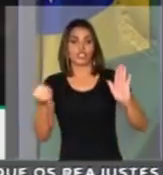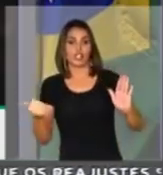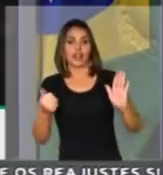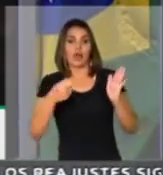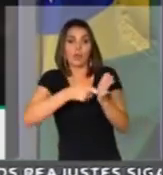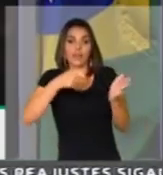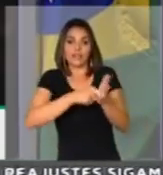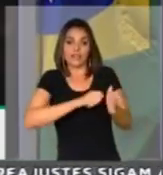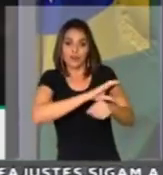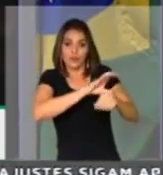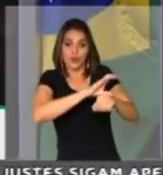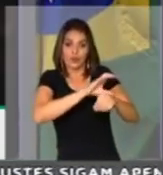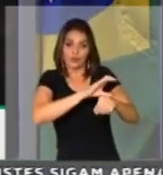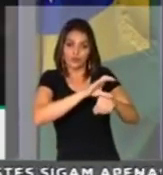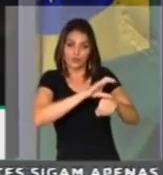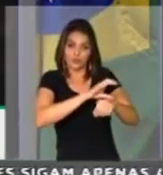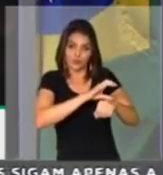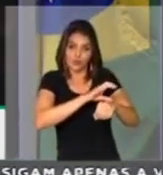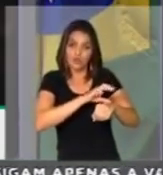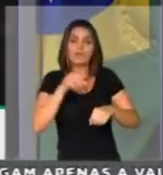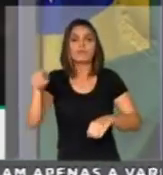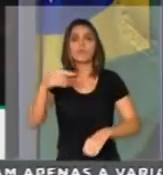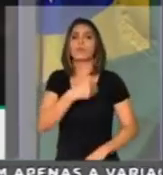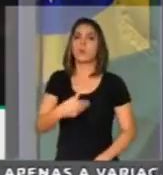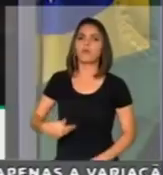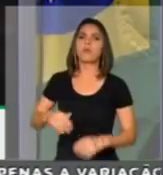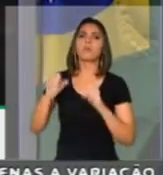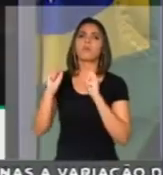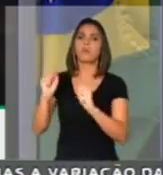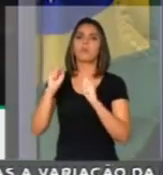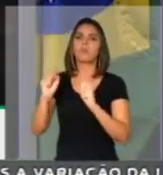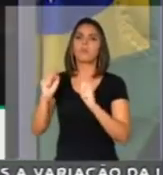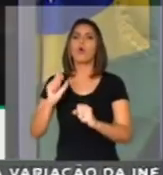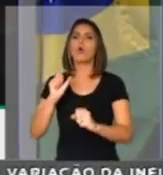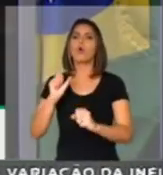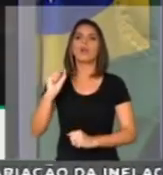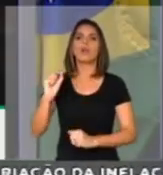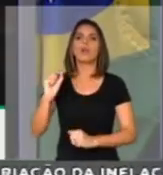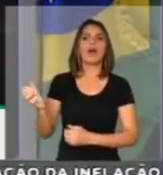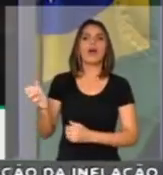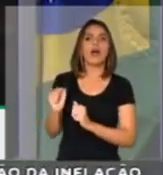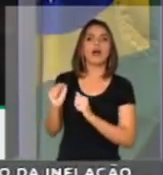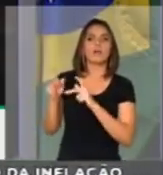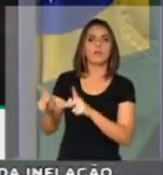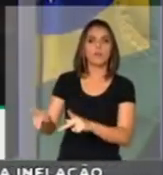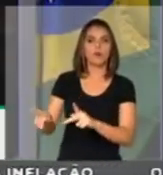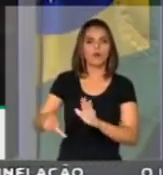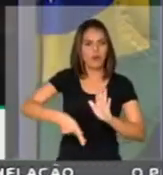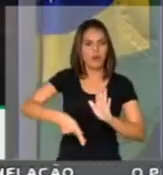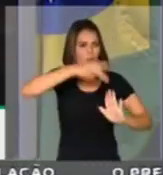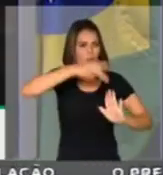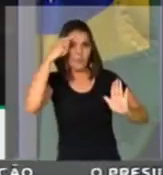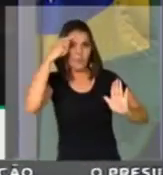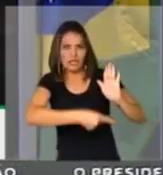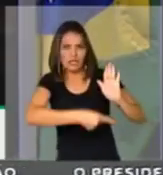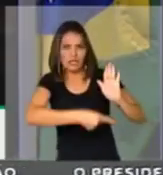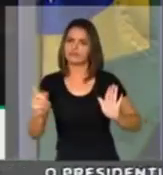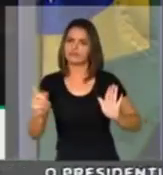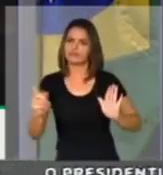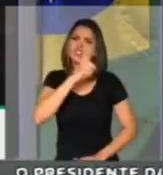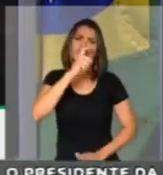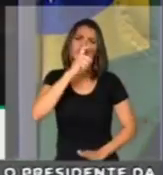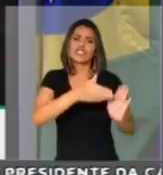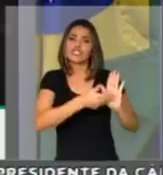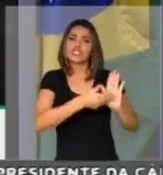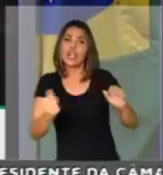da Previdência Social, o governo poderá fixar a aposentadoria por portaria. Mentira! Tirar da